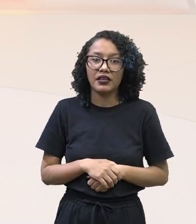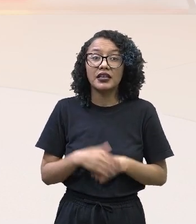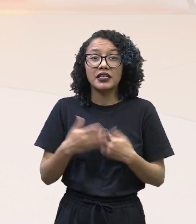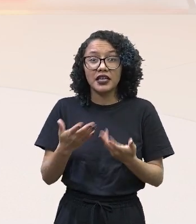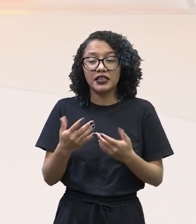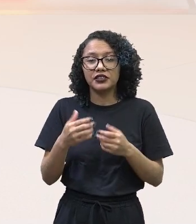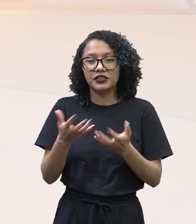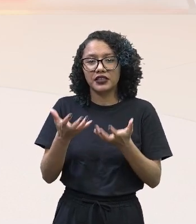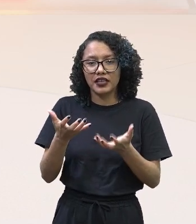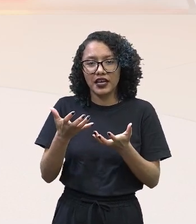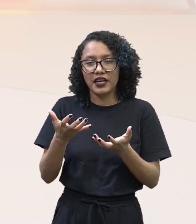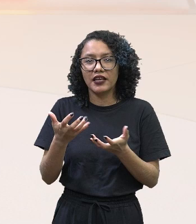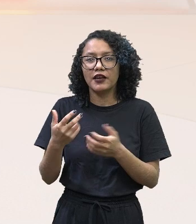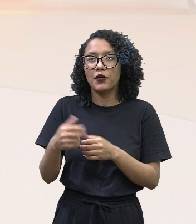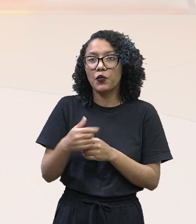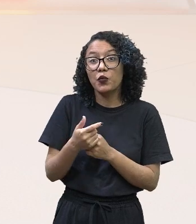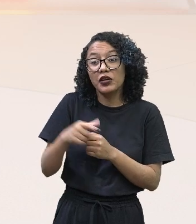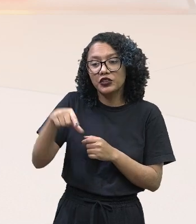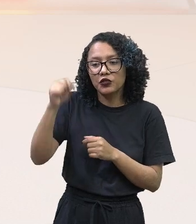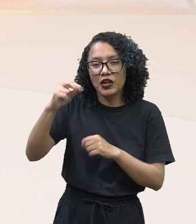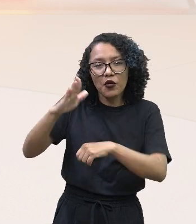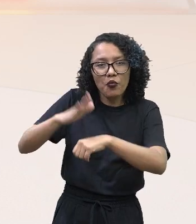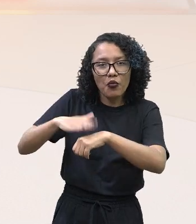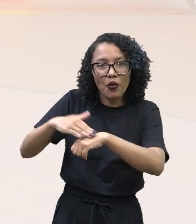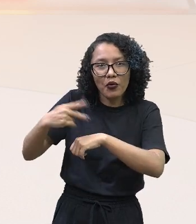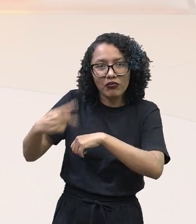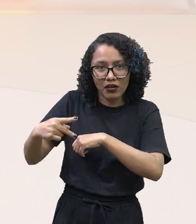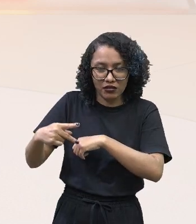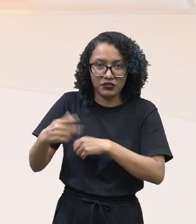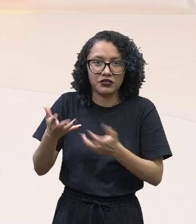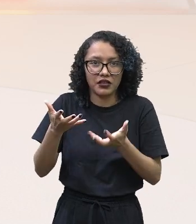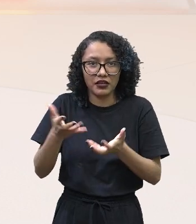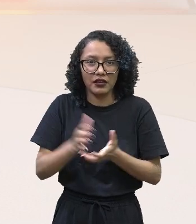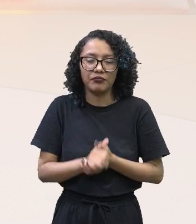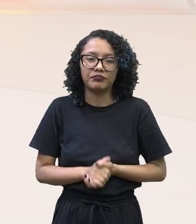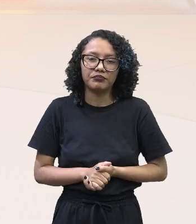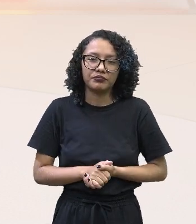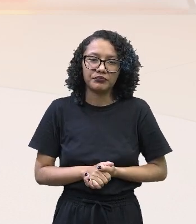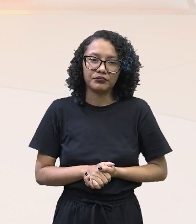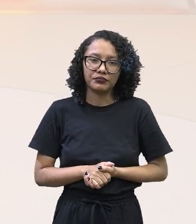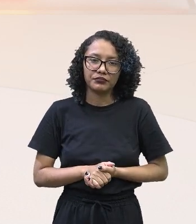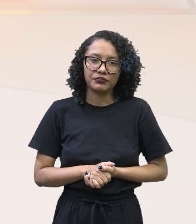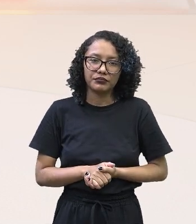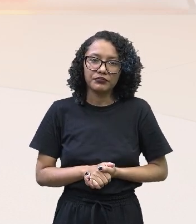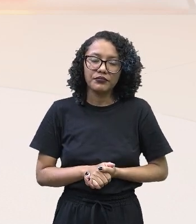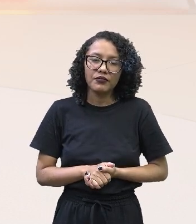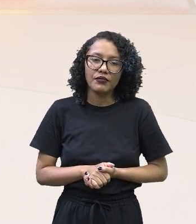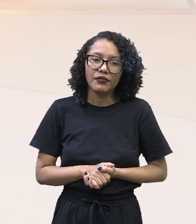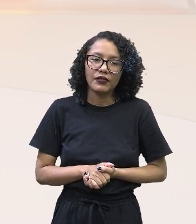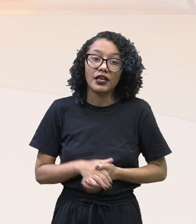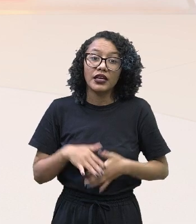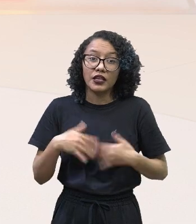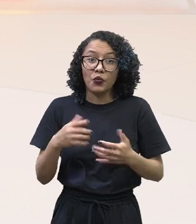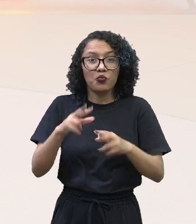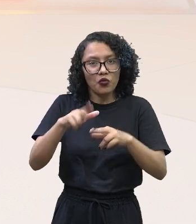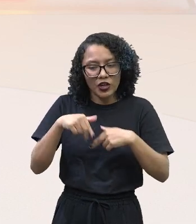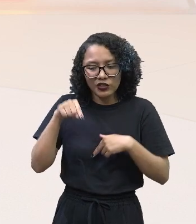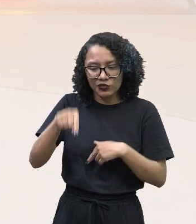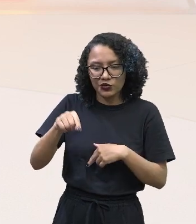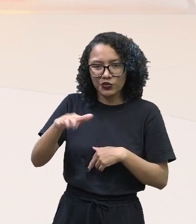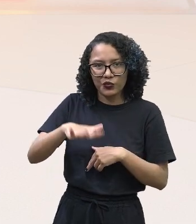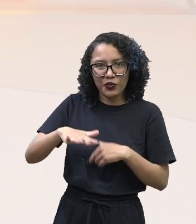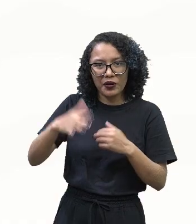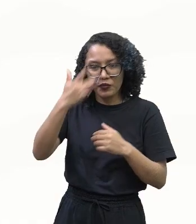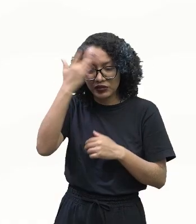próprio presidente de província. Então, diante de todo esse cenário, os cabanos eles vão se revoltar. Voltando aqui